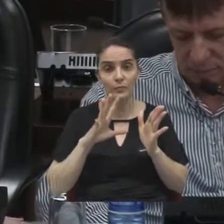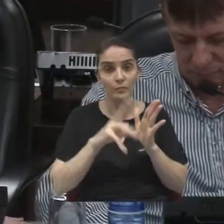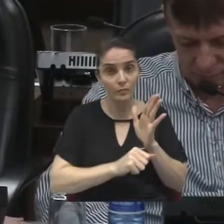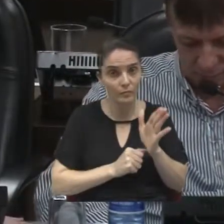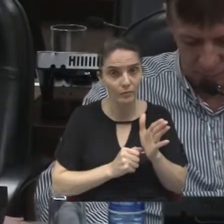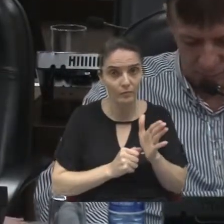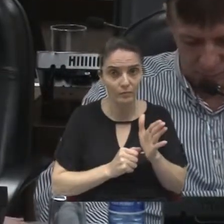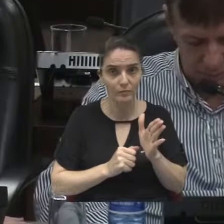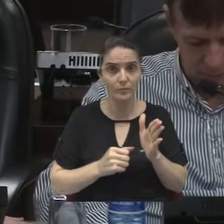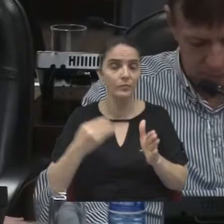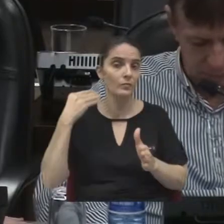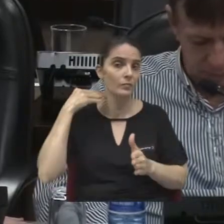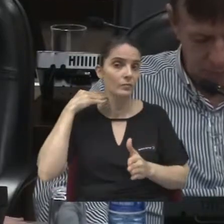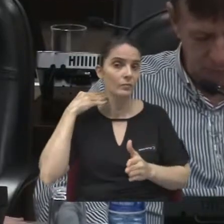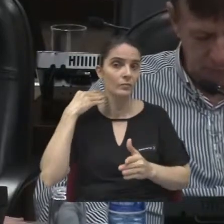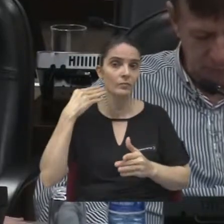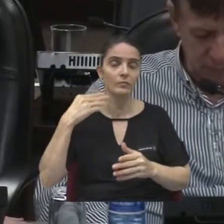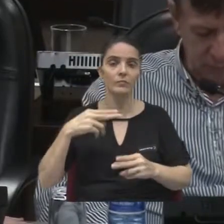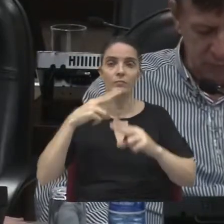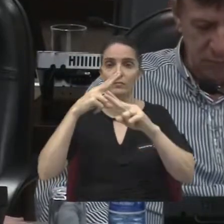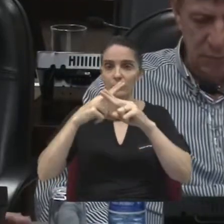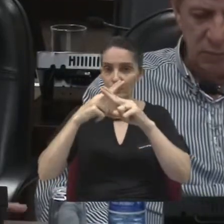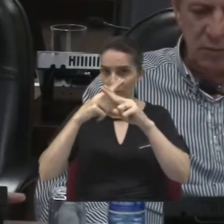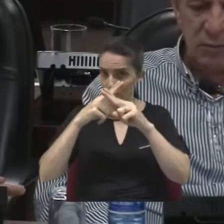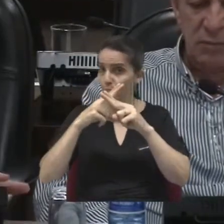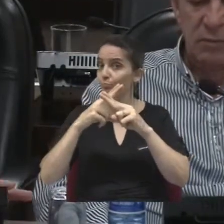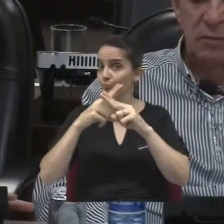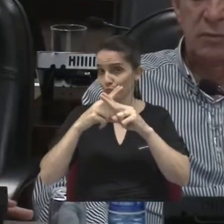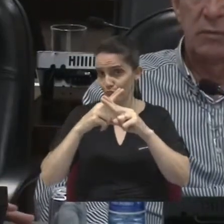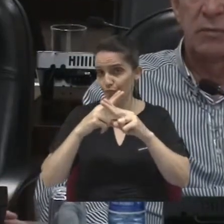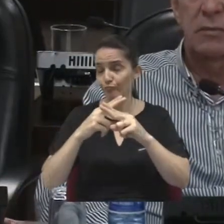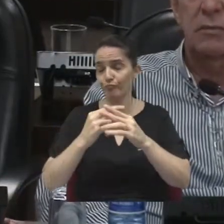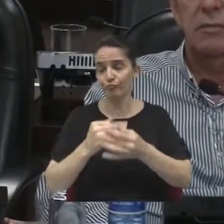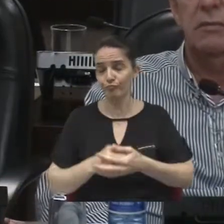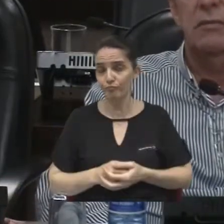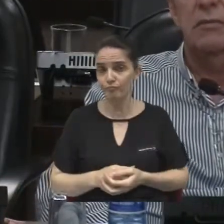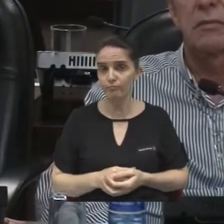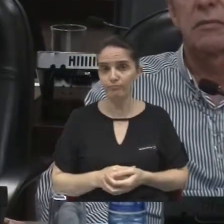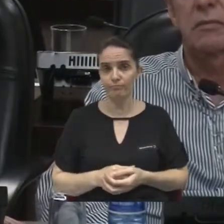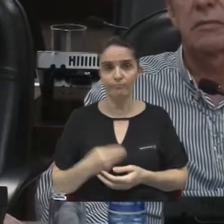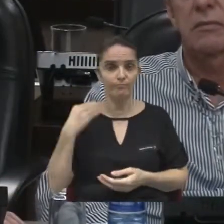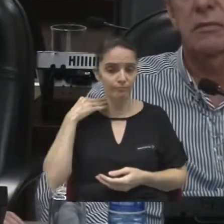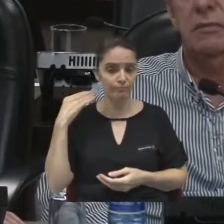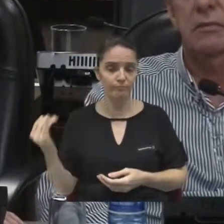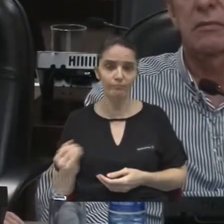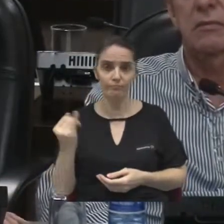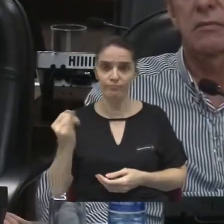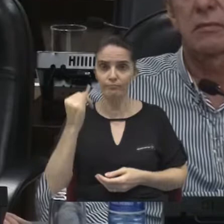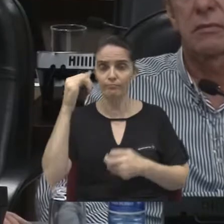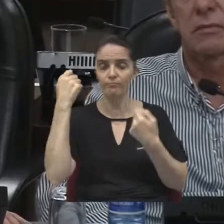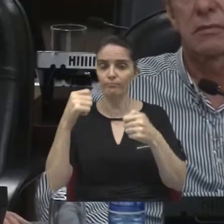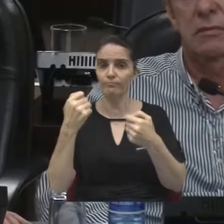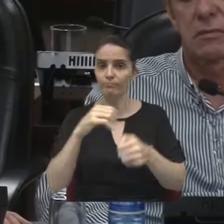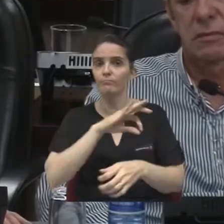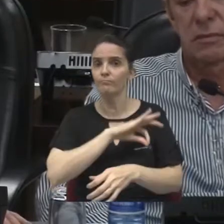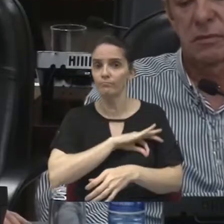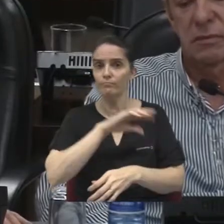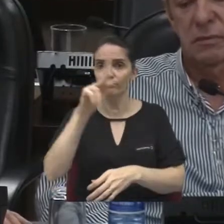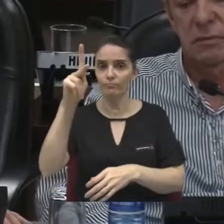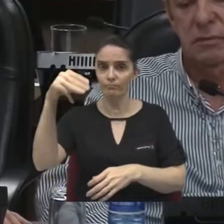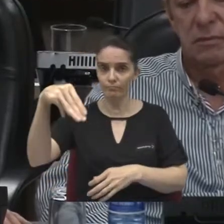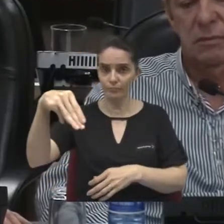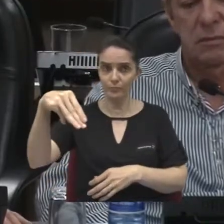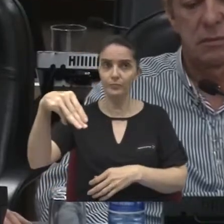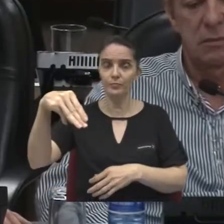Econômica Federal e, assim, de grande importância ter policiamento da PM